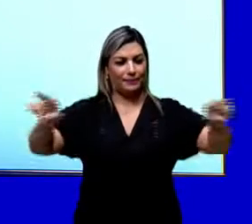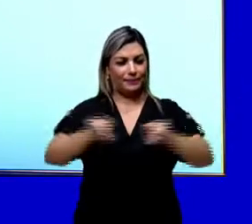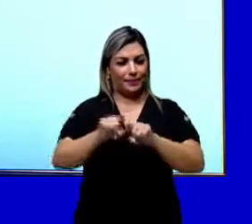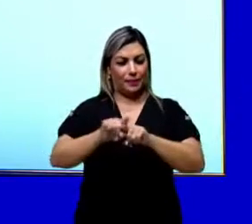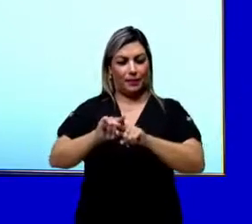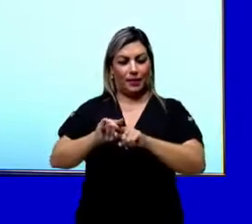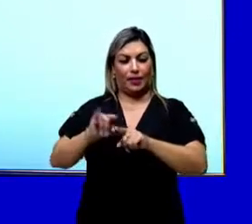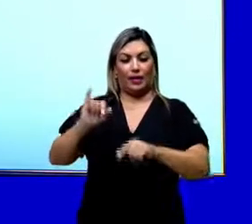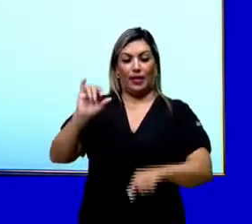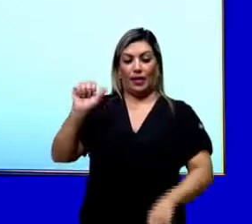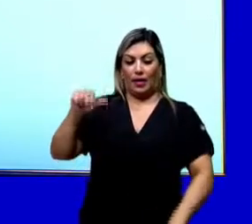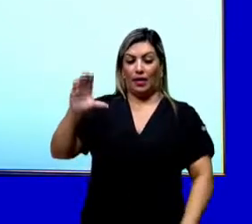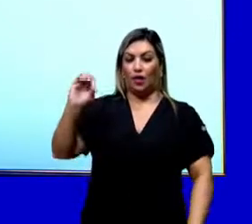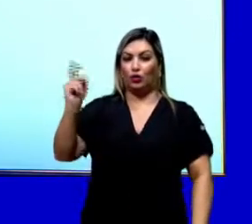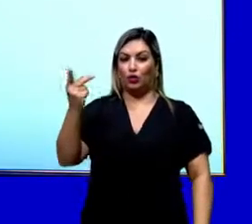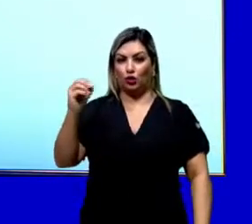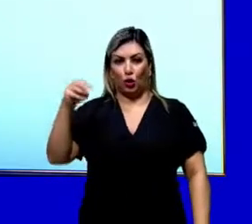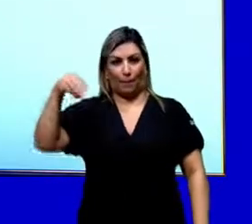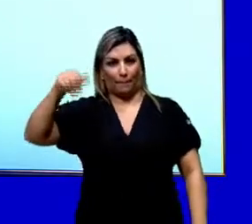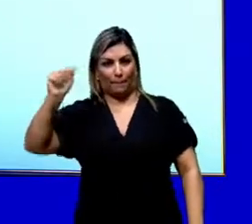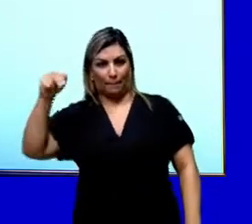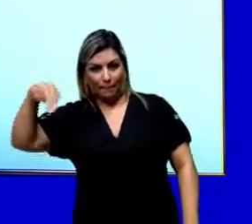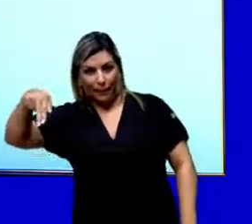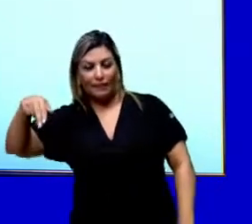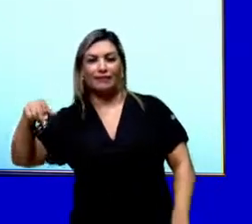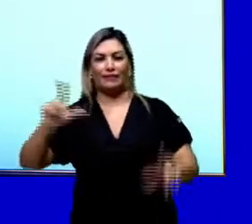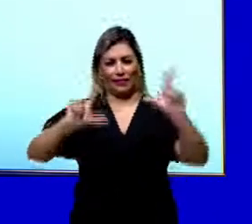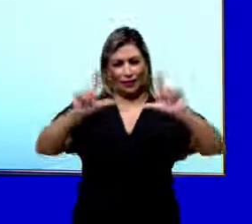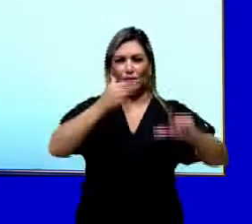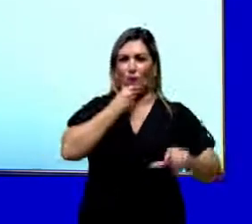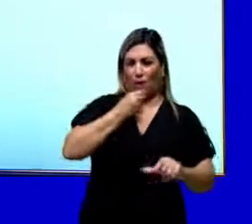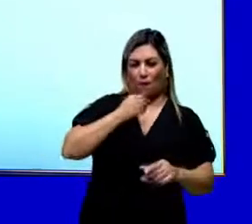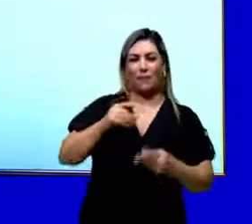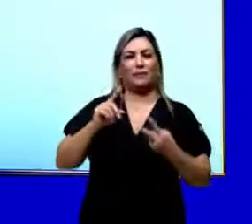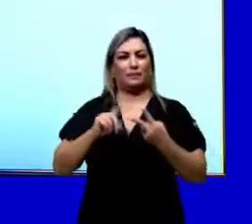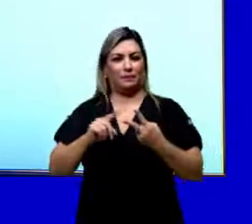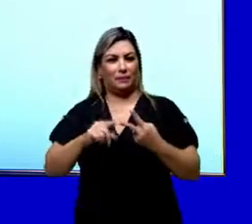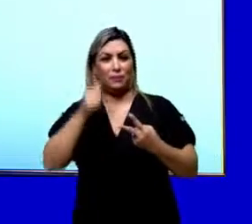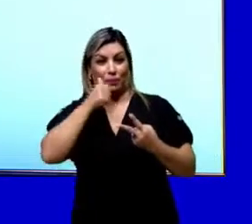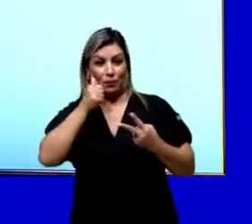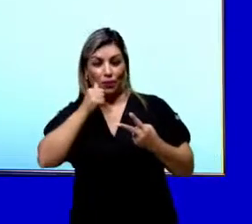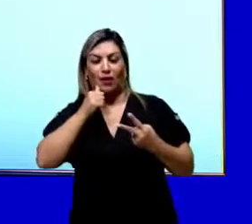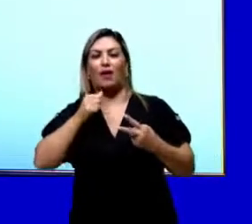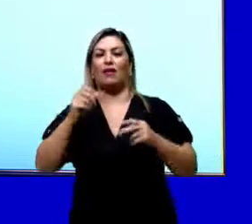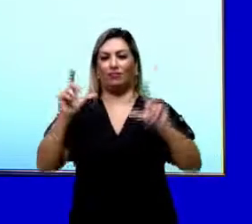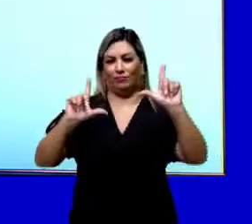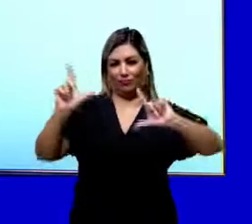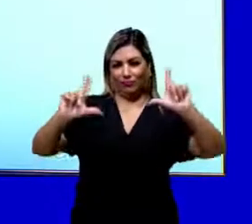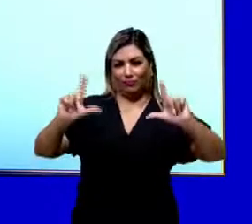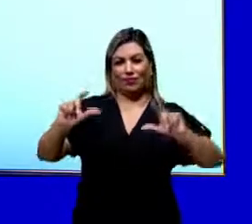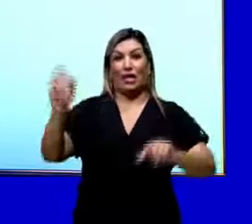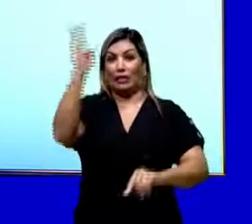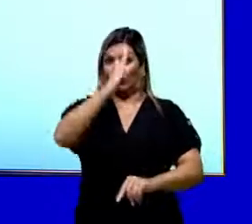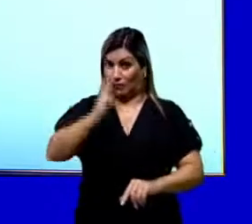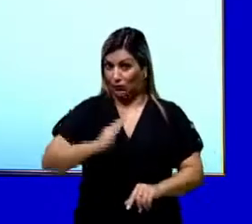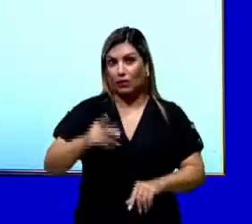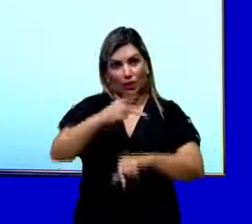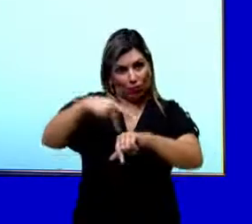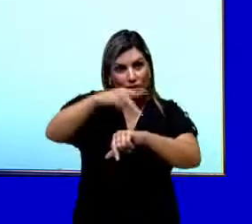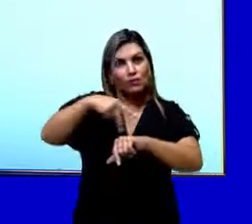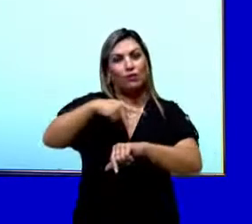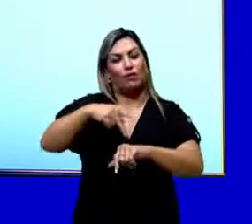se for man ou for woman que são Zanco horas o National television Nike rede nacional